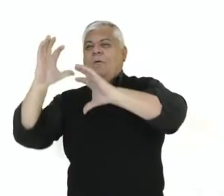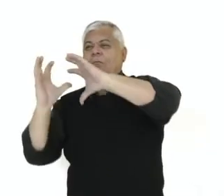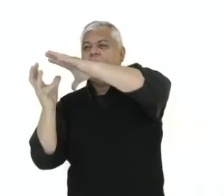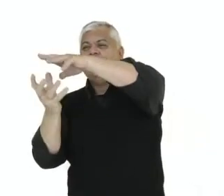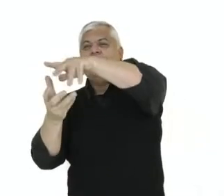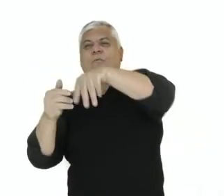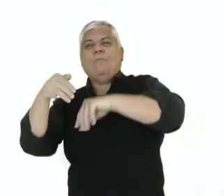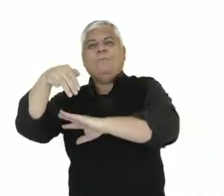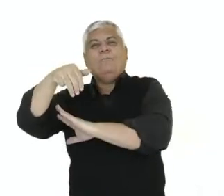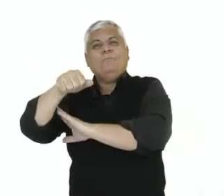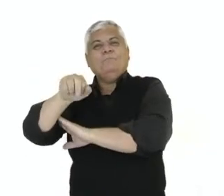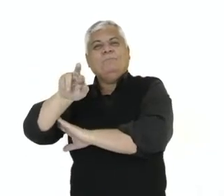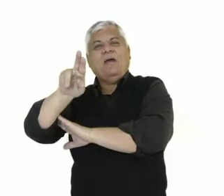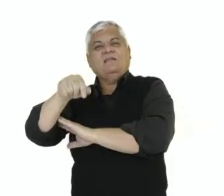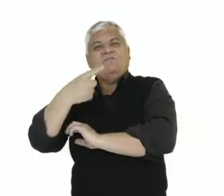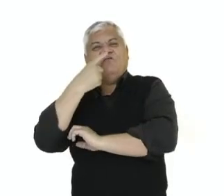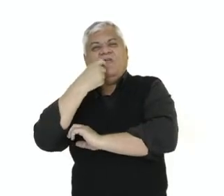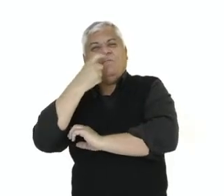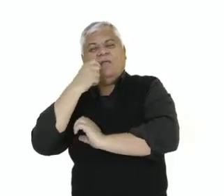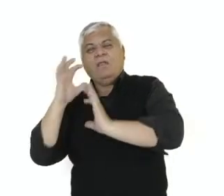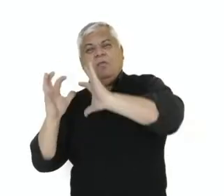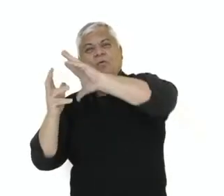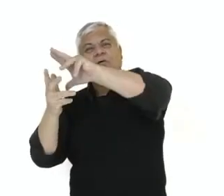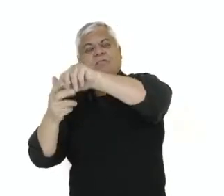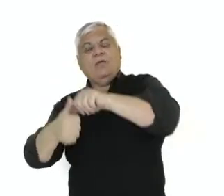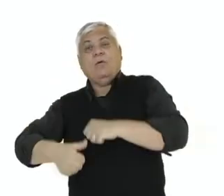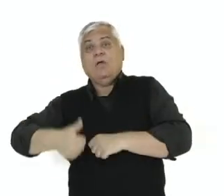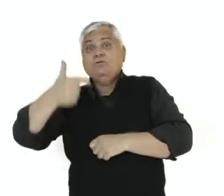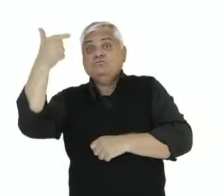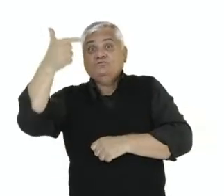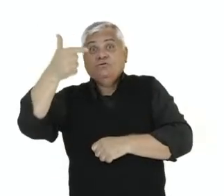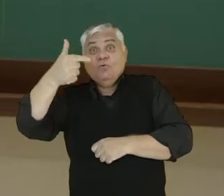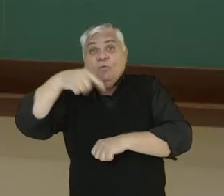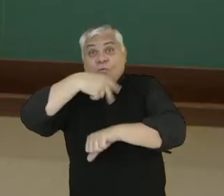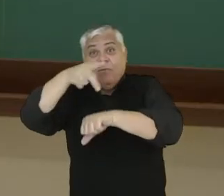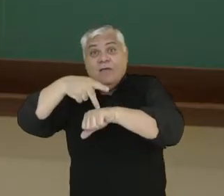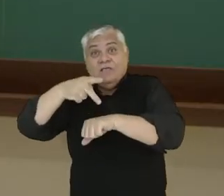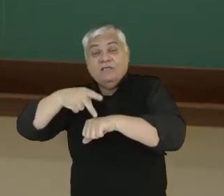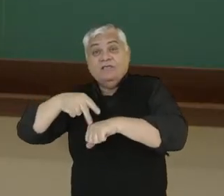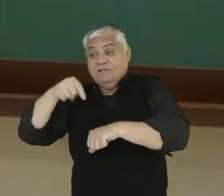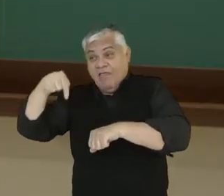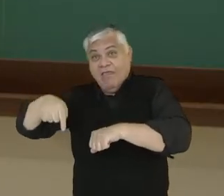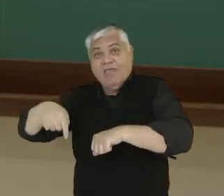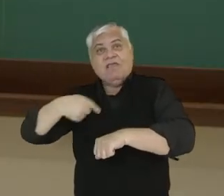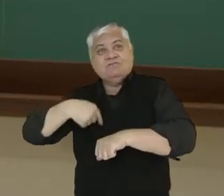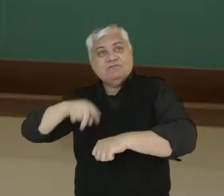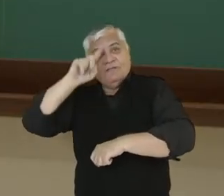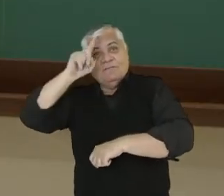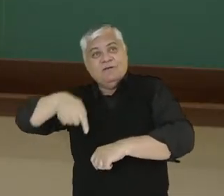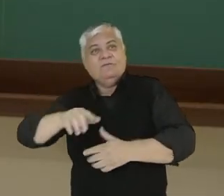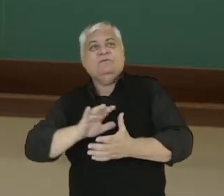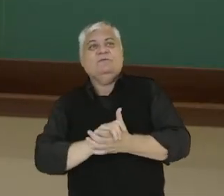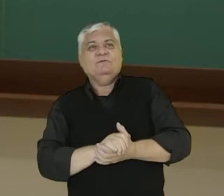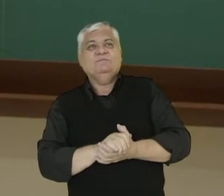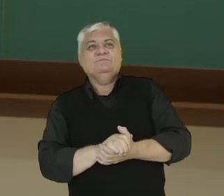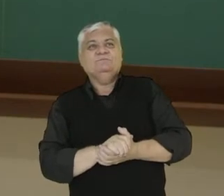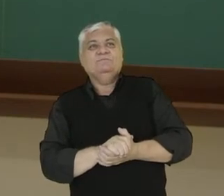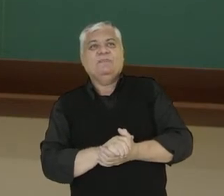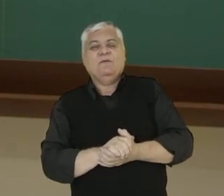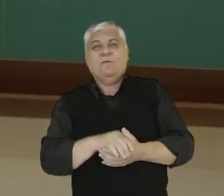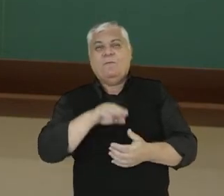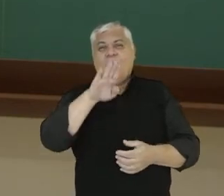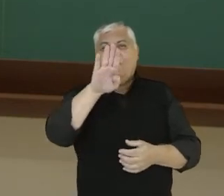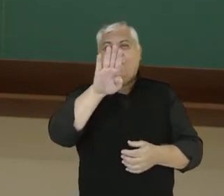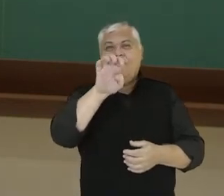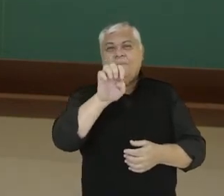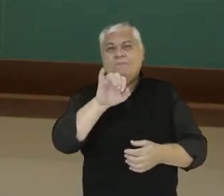veículo para Marte. Então, nesse desenvolvimento aí de tecnologia aeroespacial, né? O Beidou é um programa